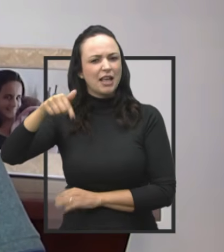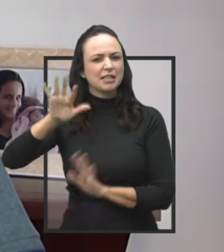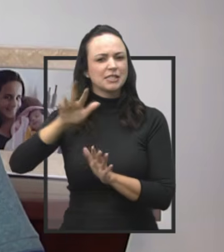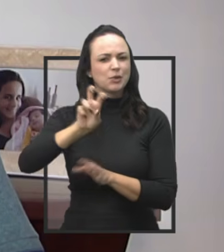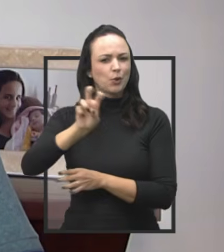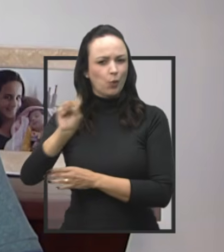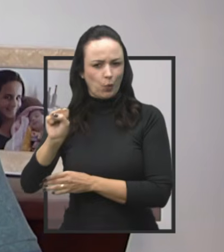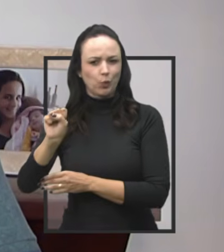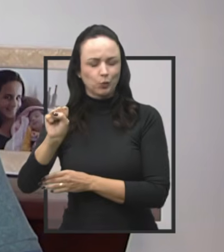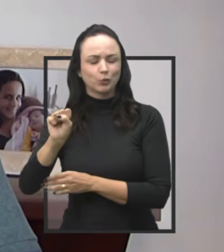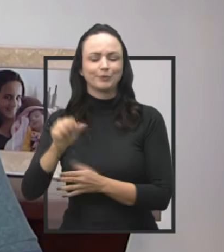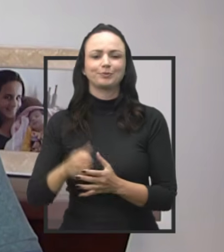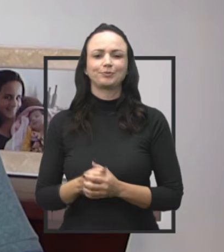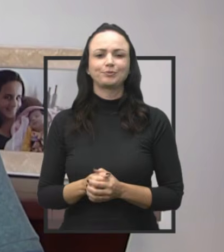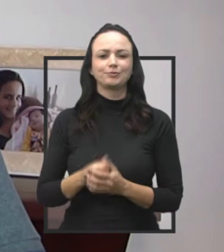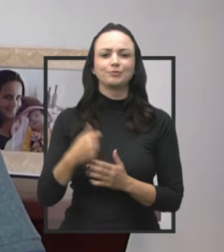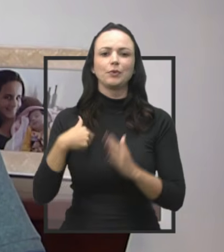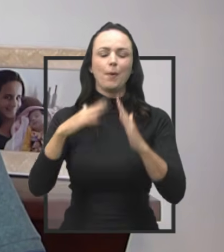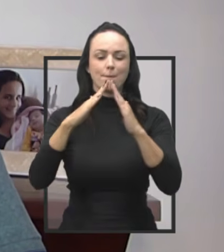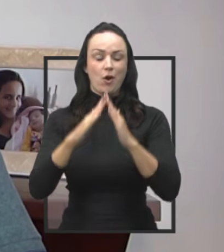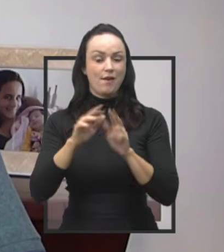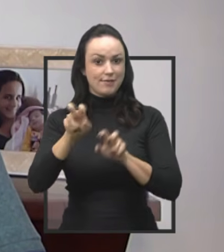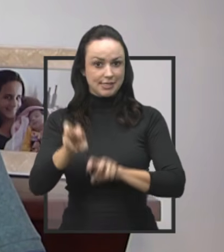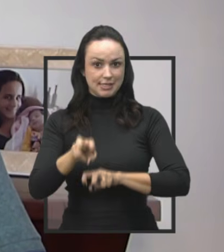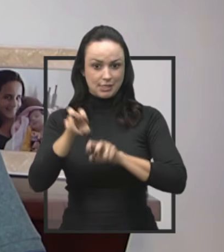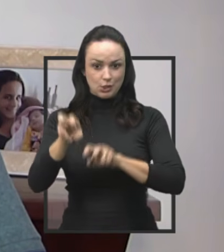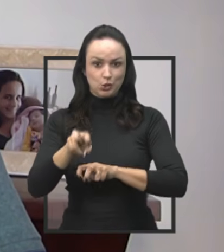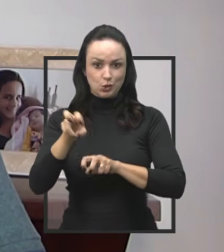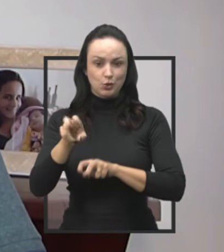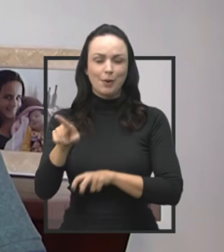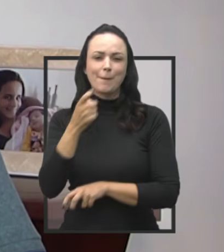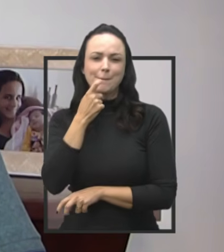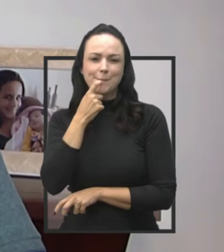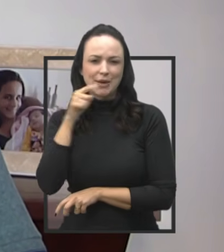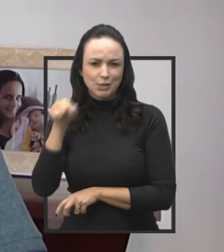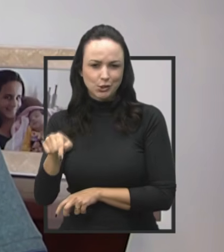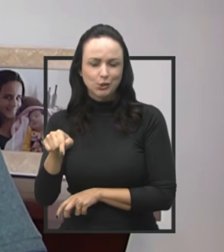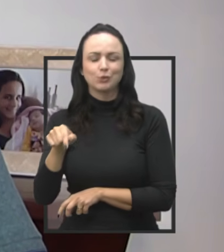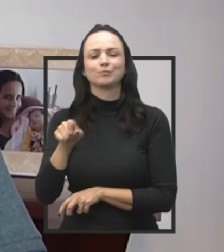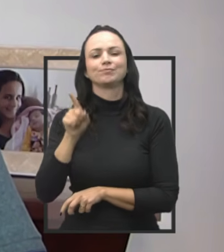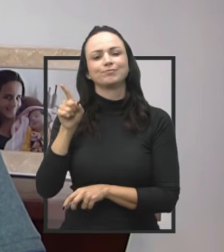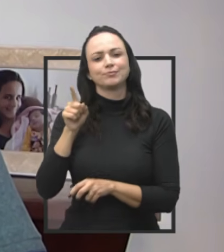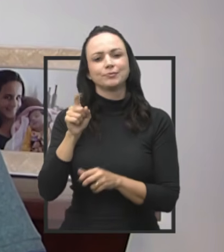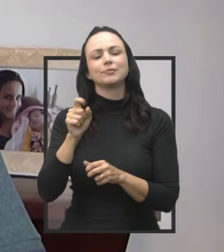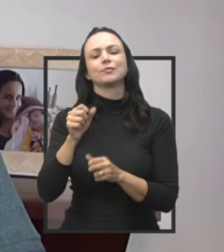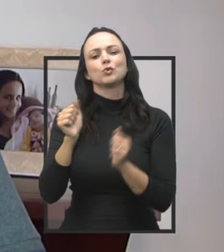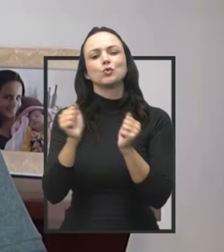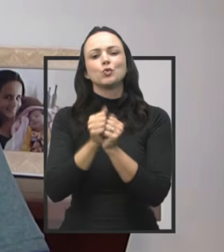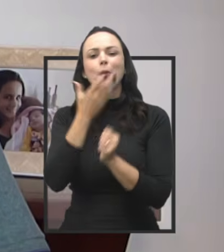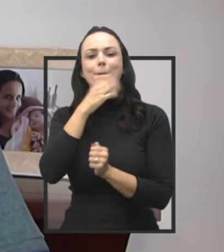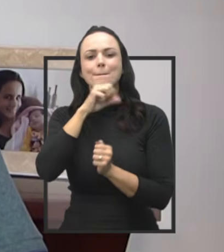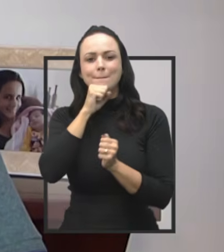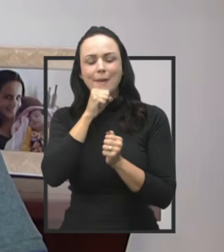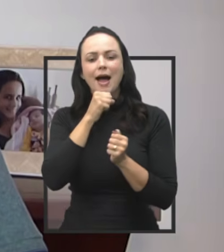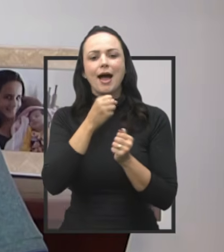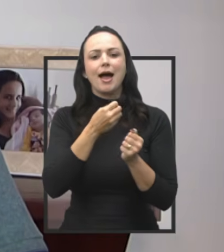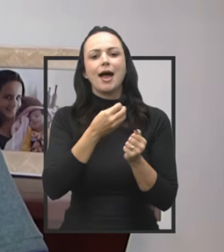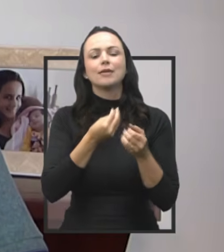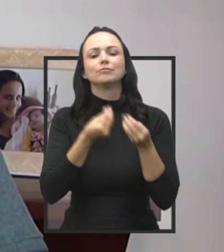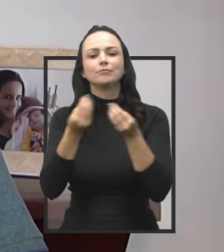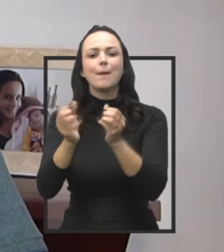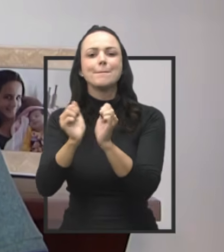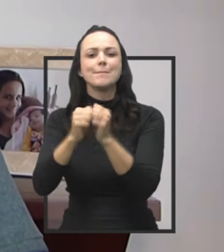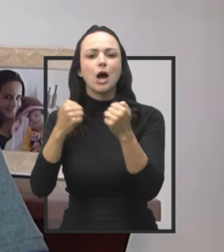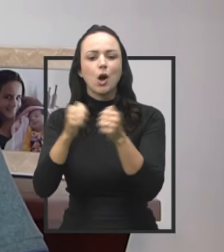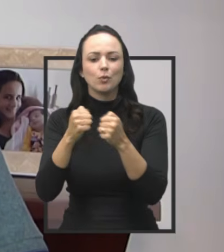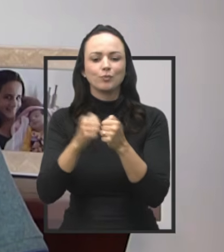1957, 58. Morava num sítio aí, aqui pertinho, e ele vinha entregar pão para o pai dele. Ele era